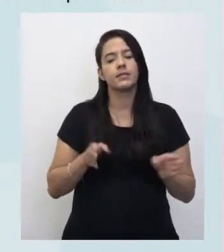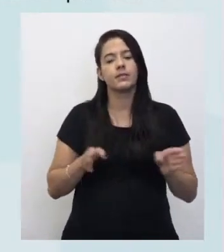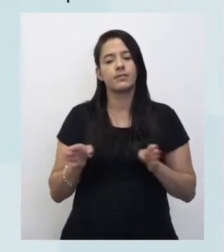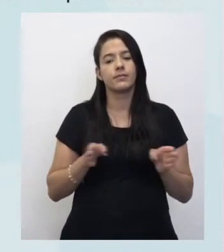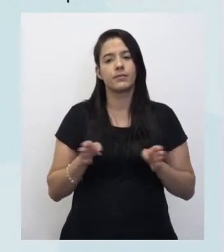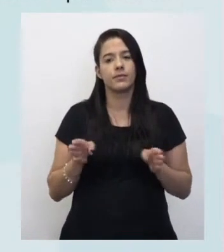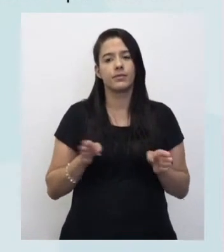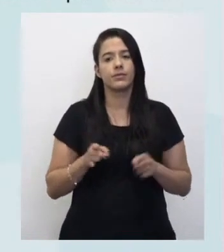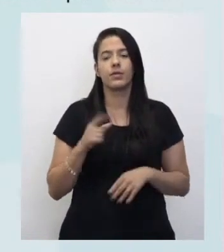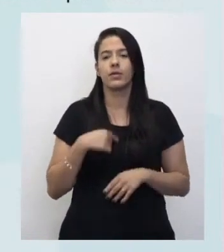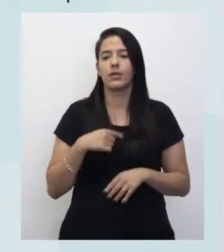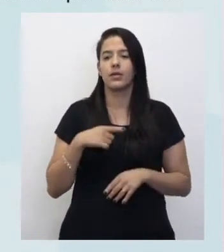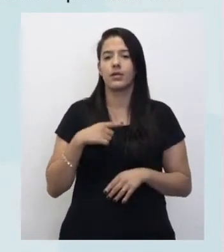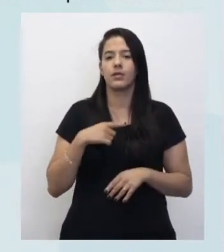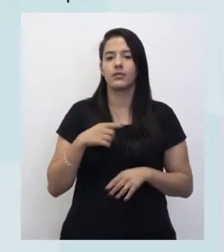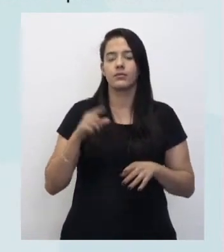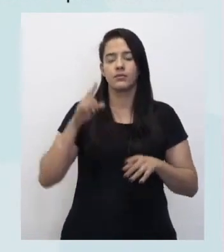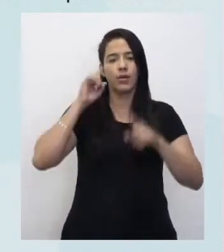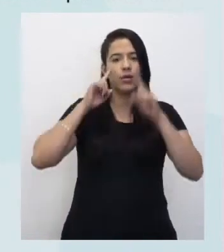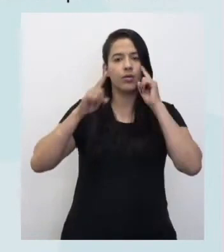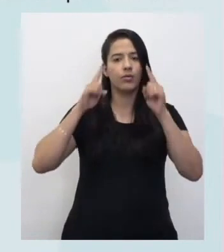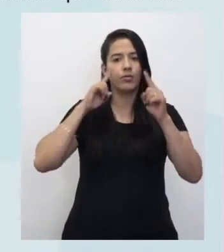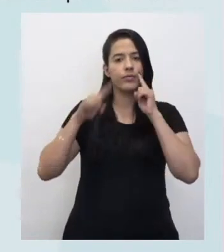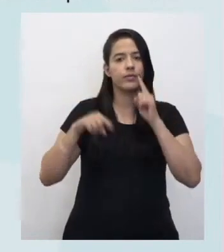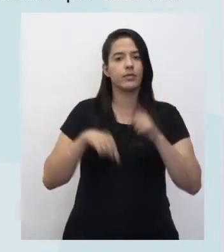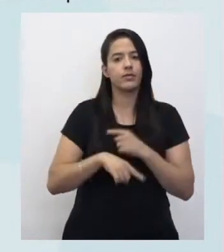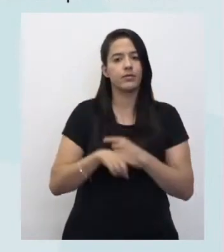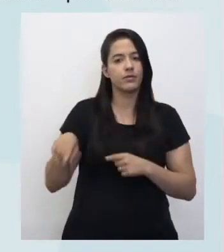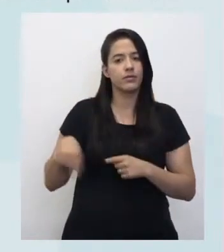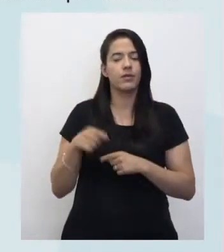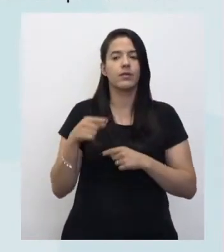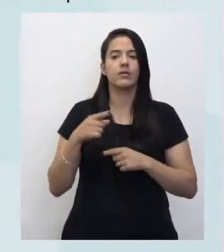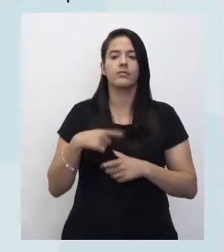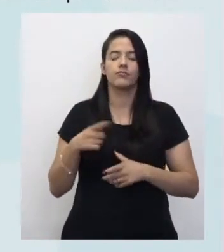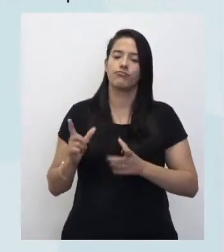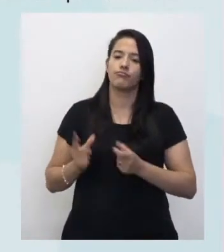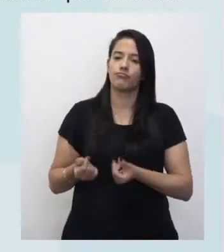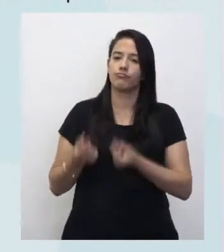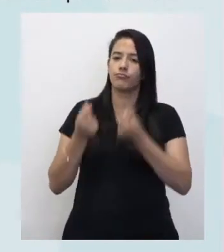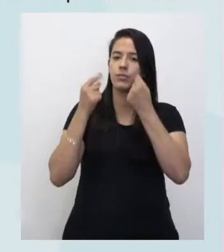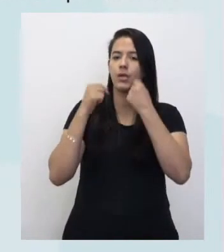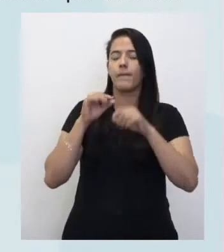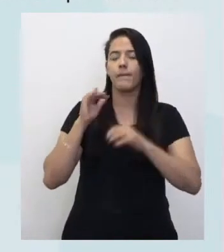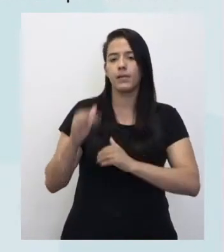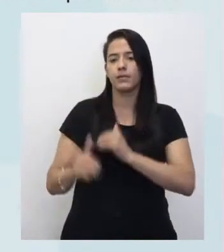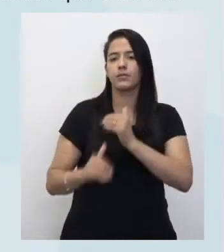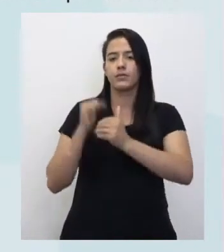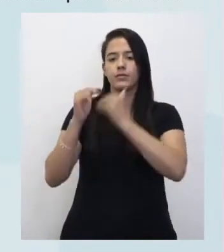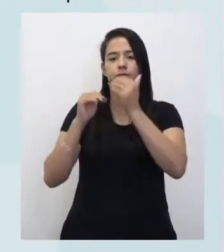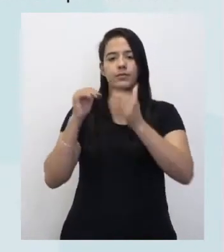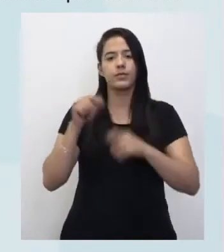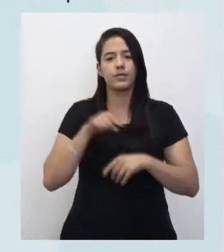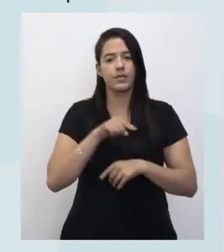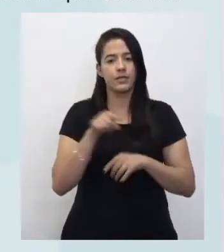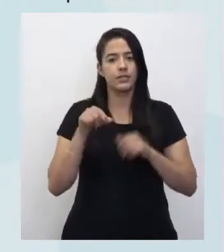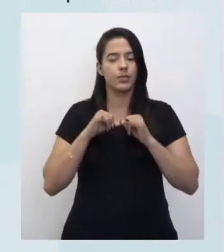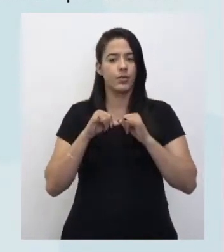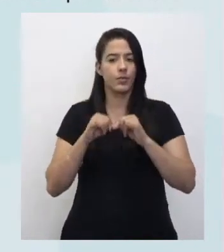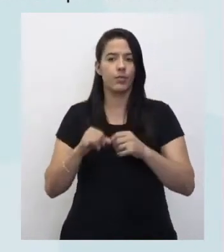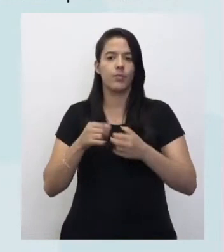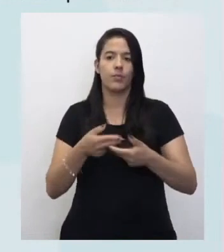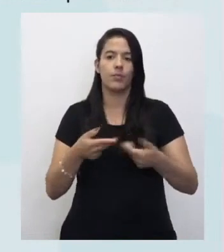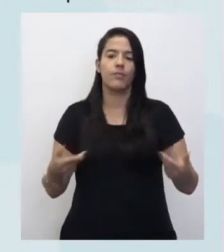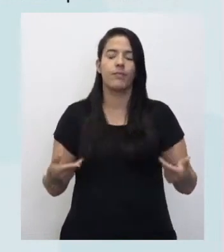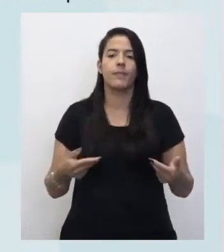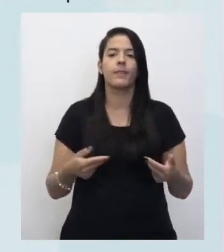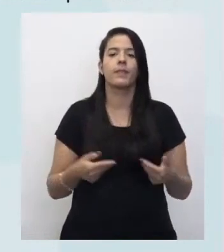cidades eram governadas pela nobreza ou por membros do clero. Mas com o desenvolvimento dessas atividades comerciais, os